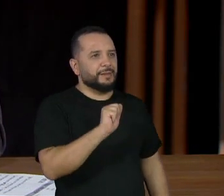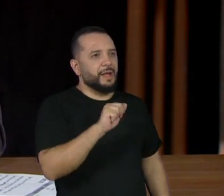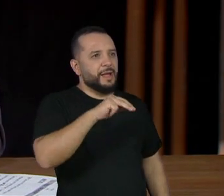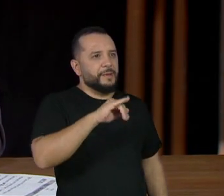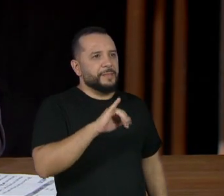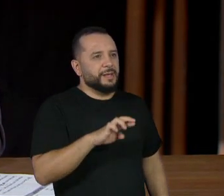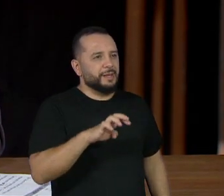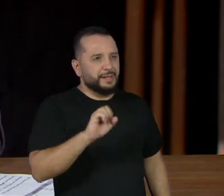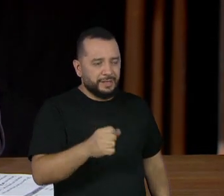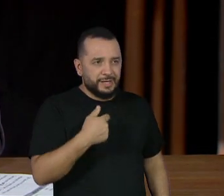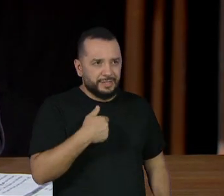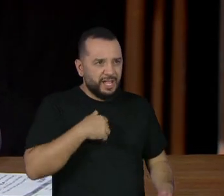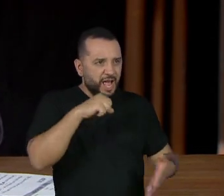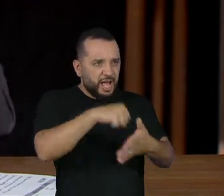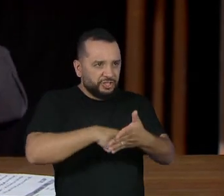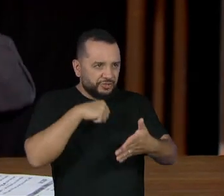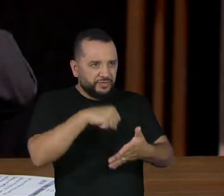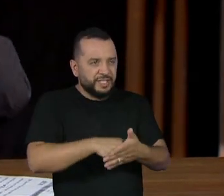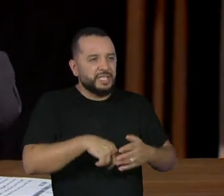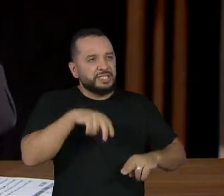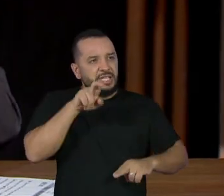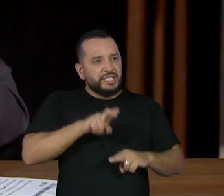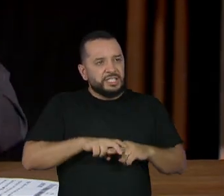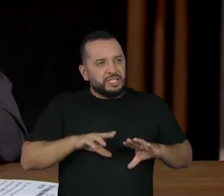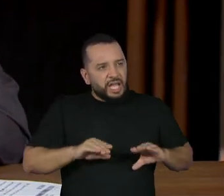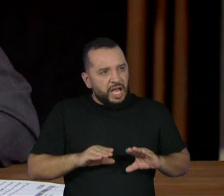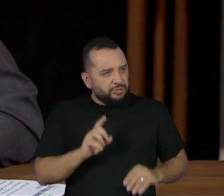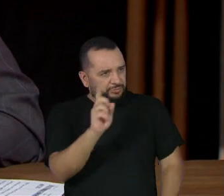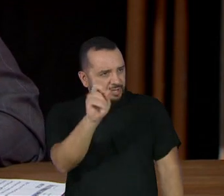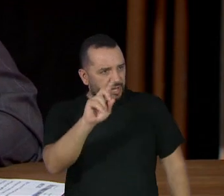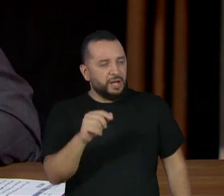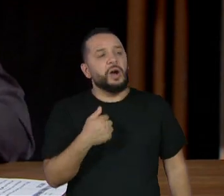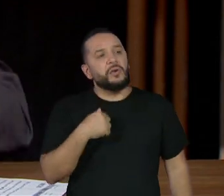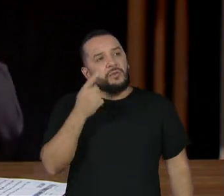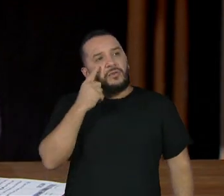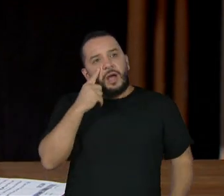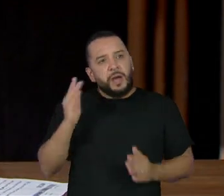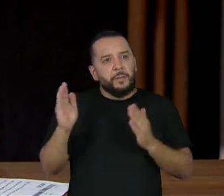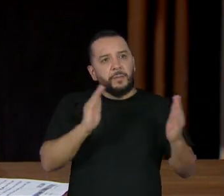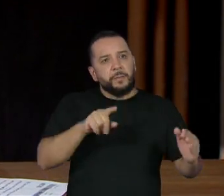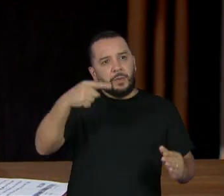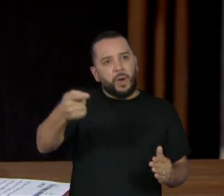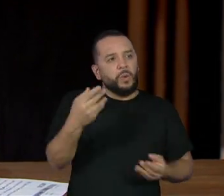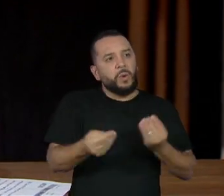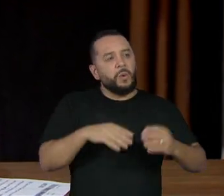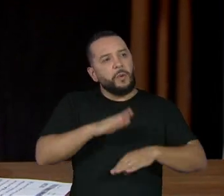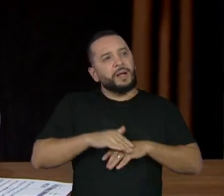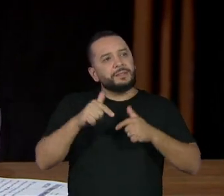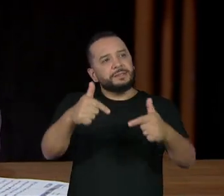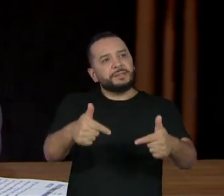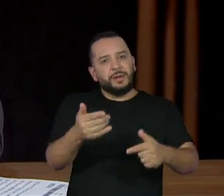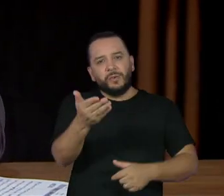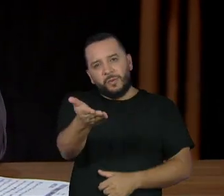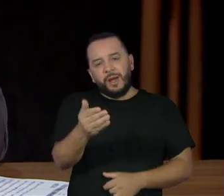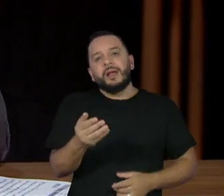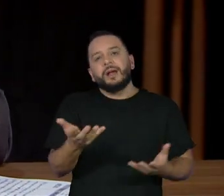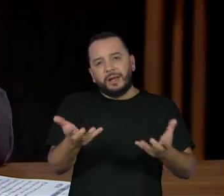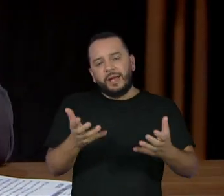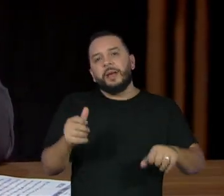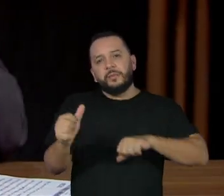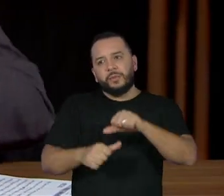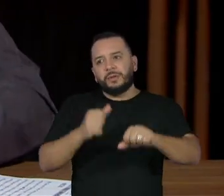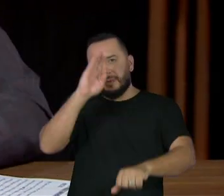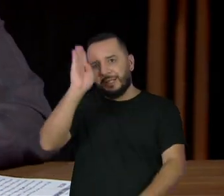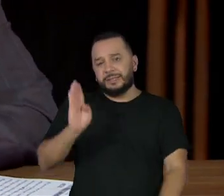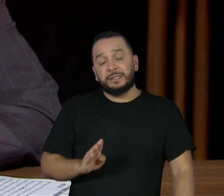ativista de sofá o hashtag, não. No próximo bloco, eu vou falar das ações práticas com ela para mudar o Brasil. Ela